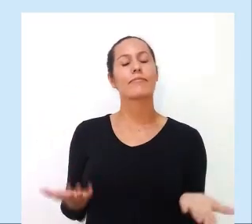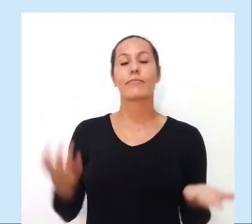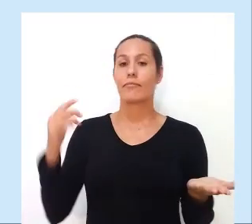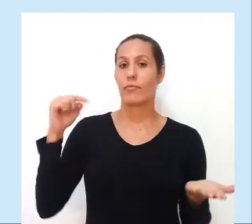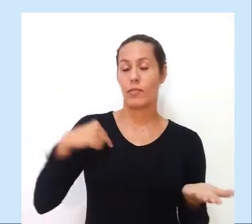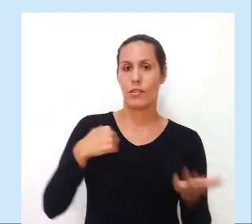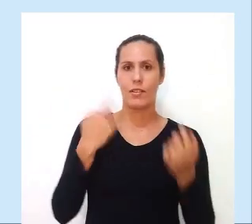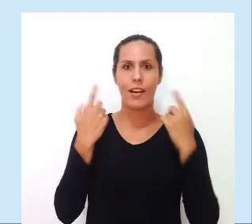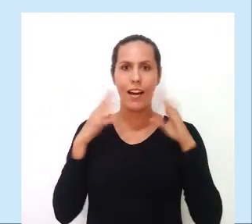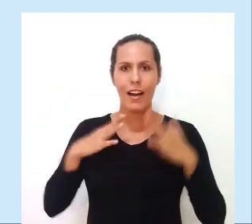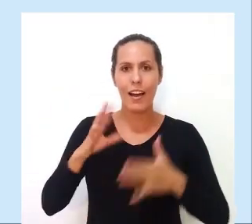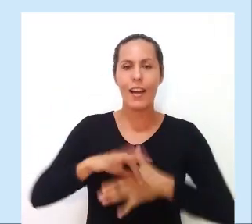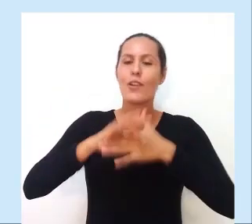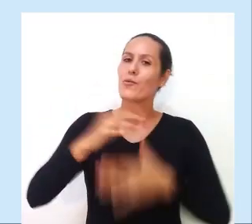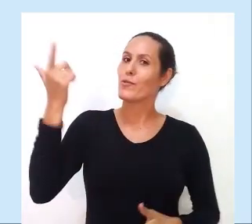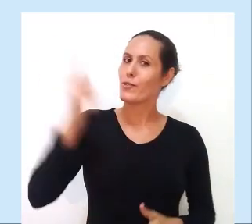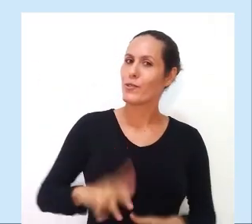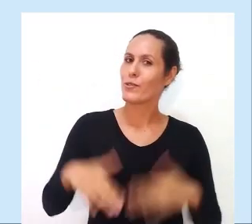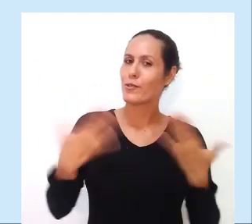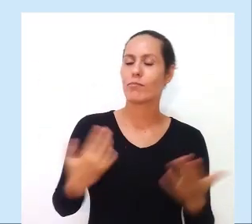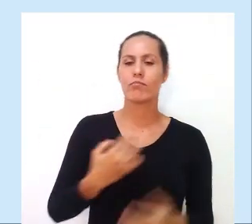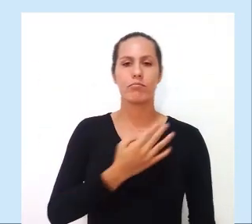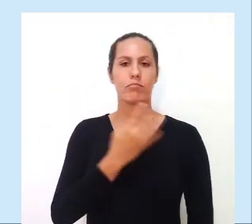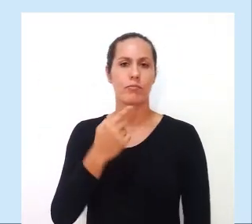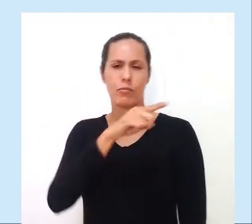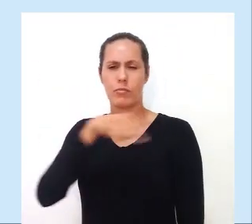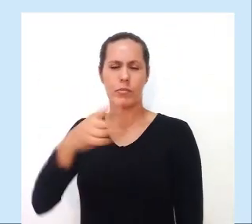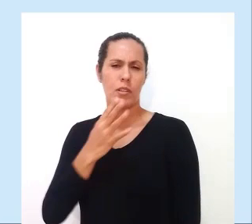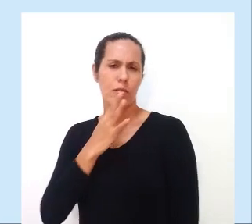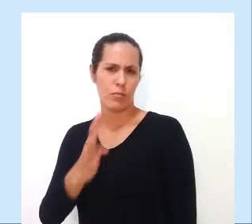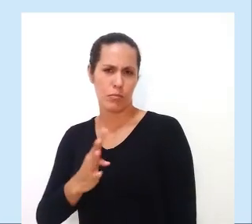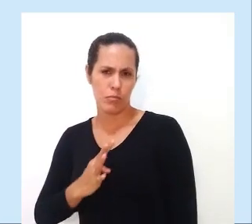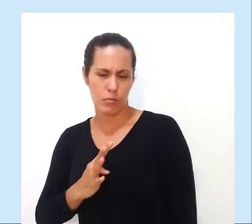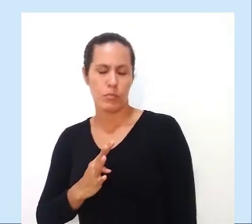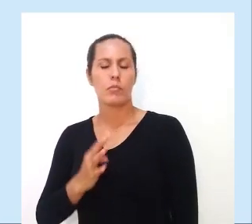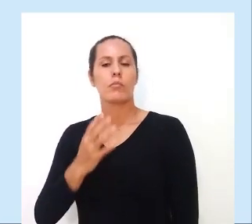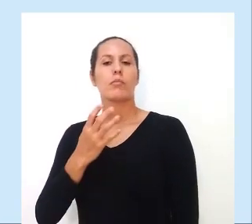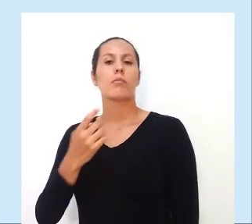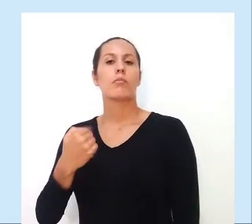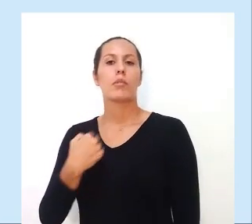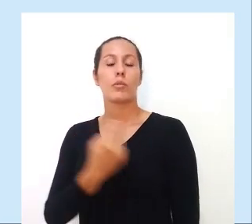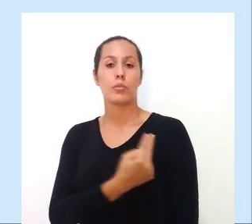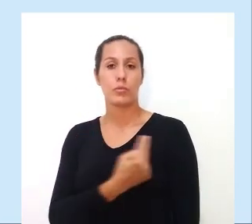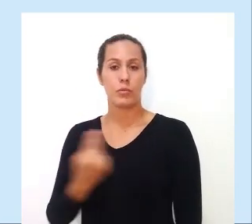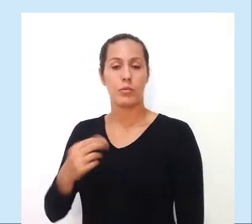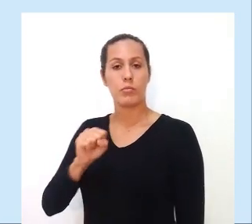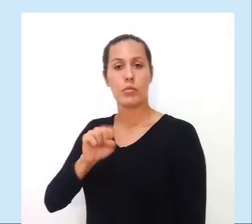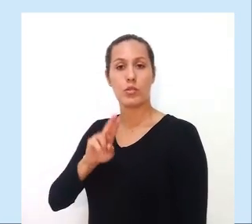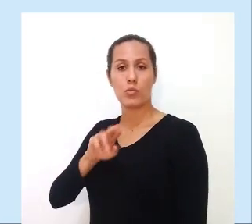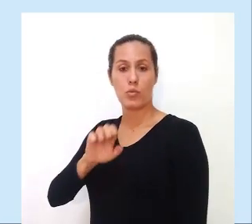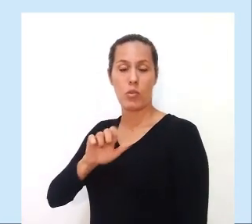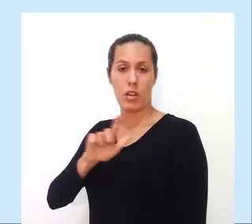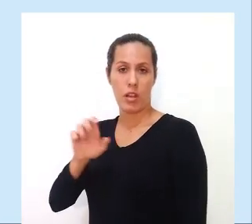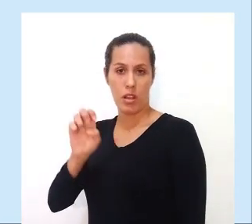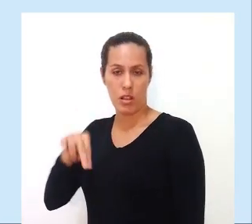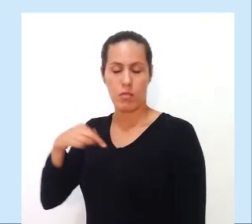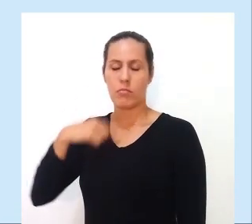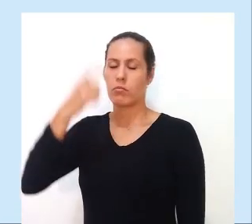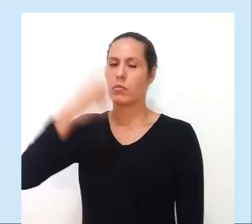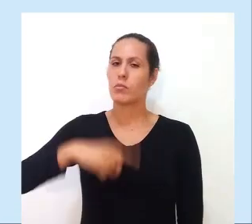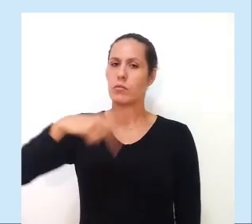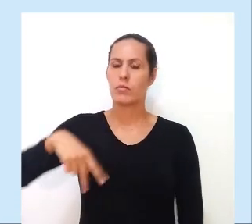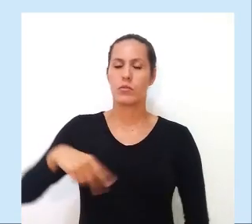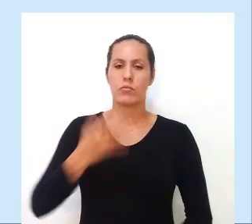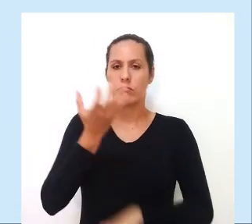comigo. Olá, olha eu aqui novamente com vocês. Para quem não me conhece ou quem não lembra do meu nome é Suelen